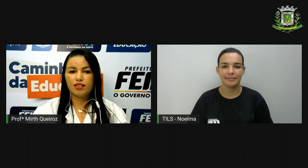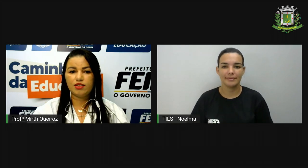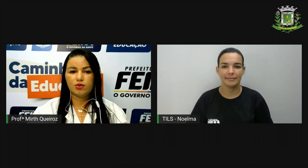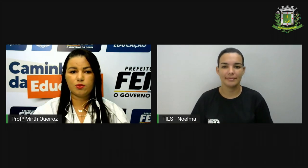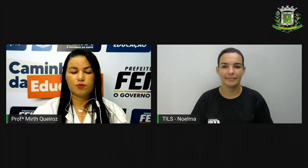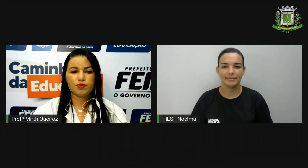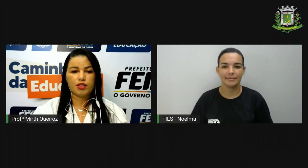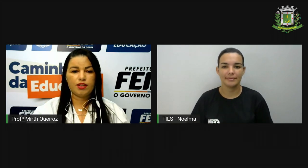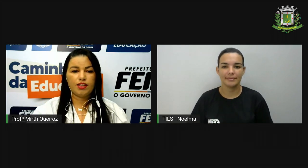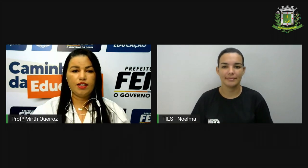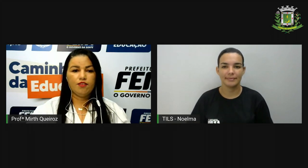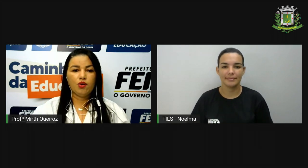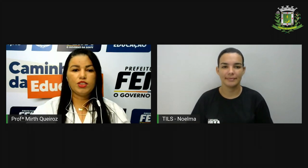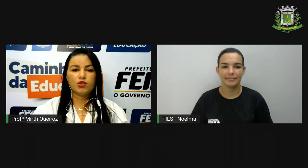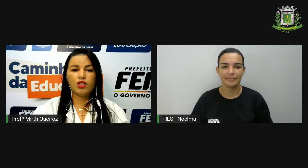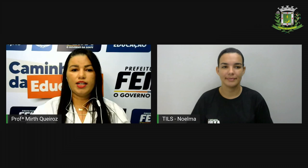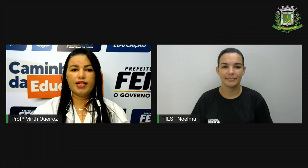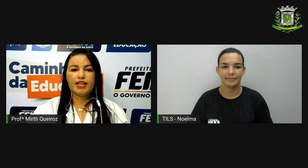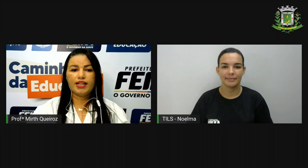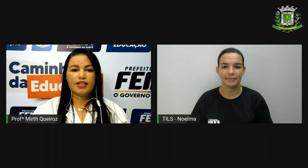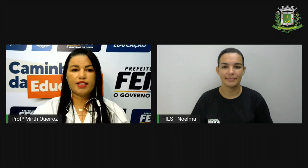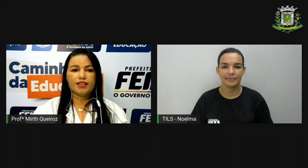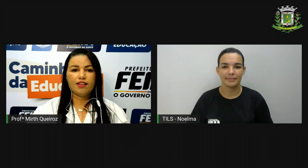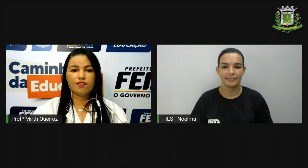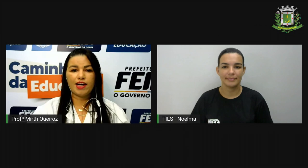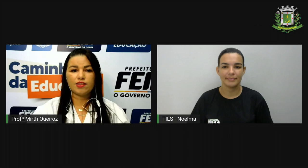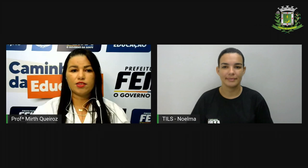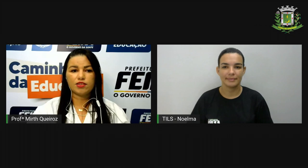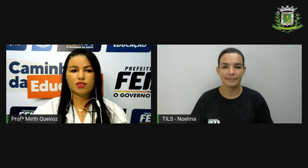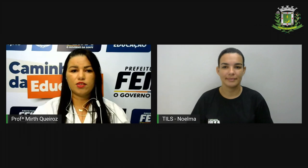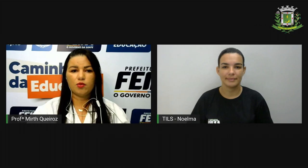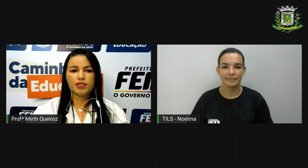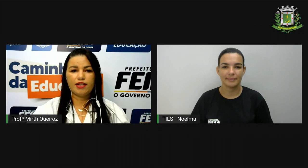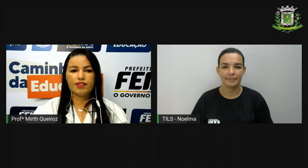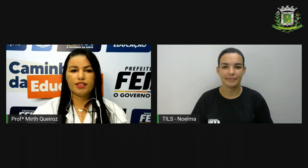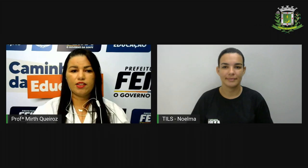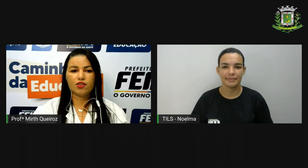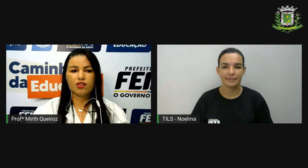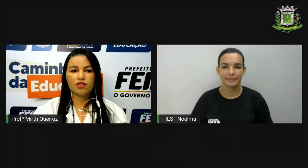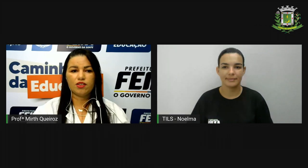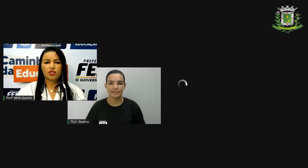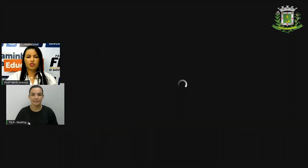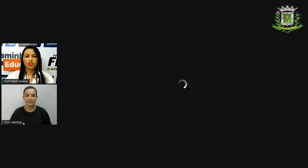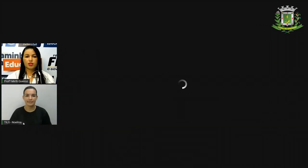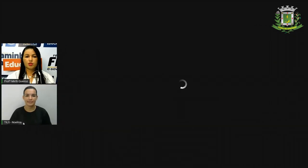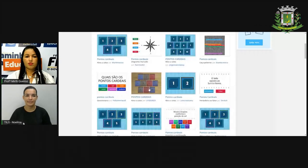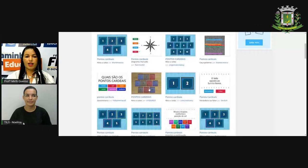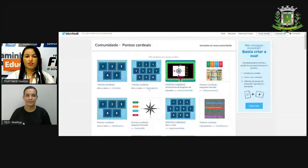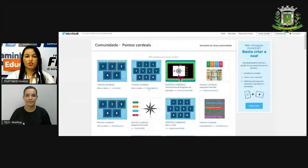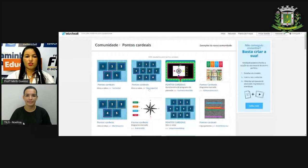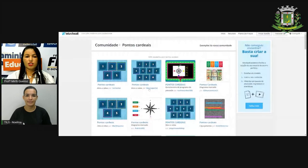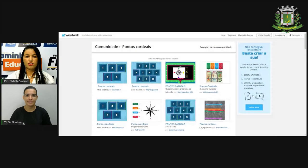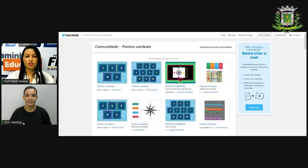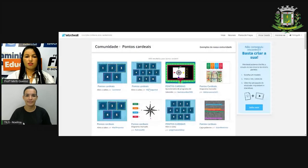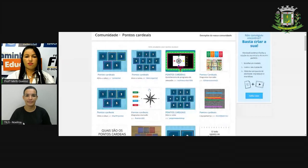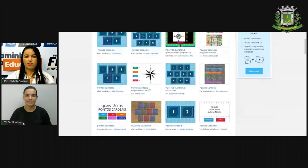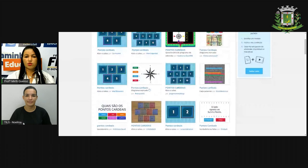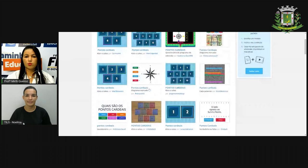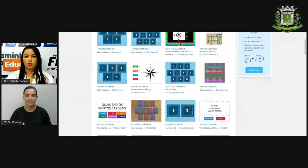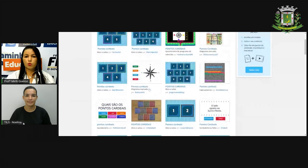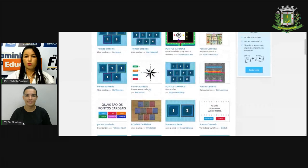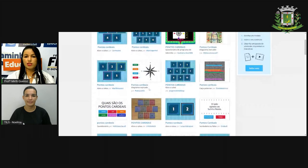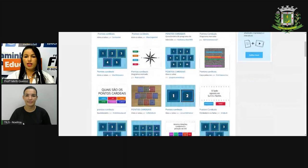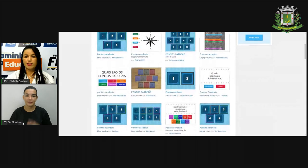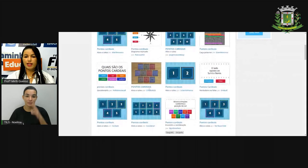isso vou escolher tem vários observem aqui ó nós temos vários joguinhos que